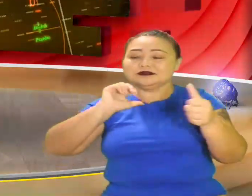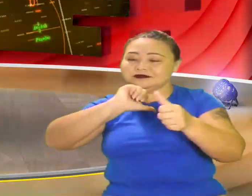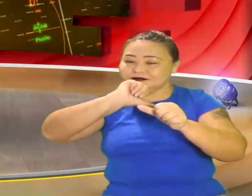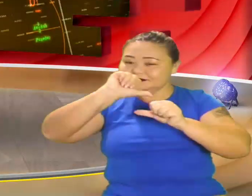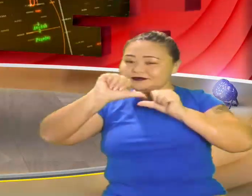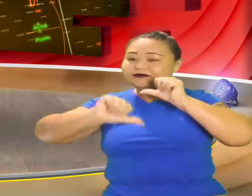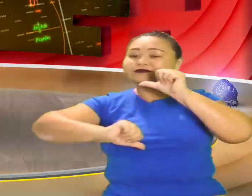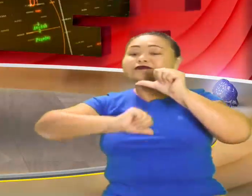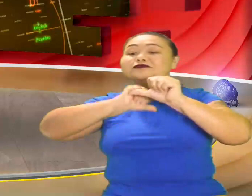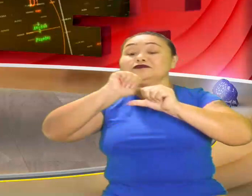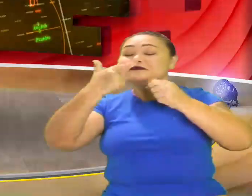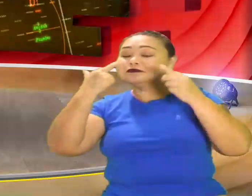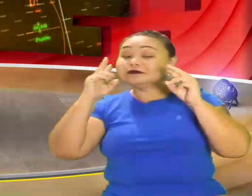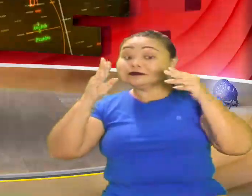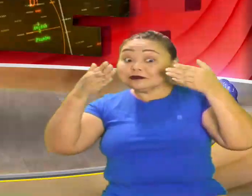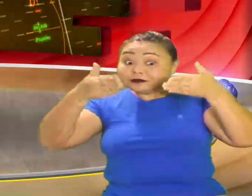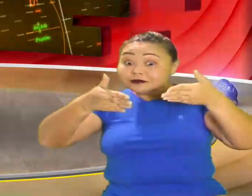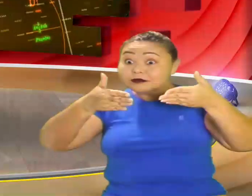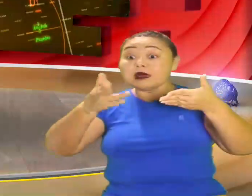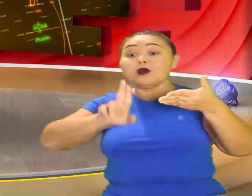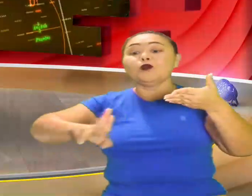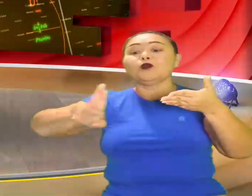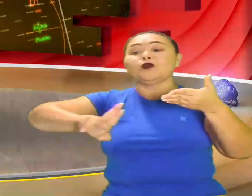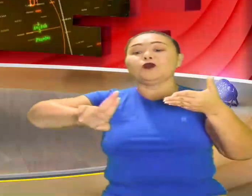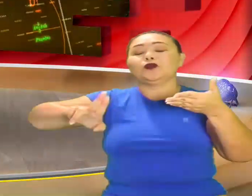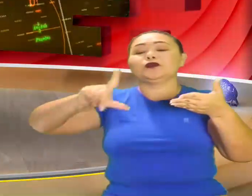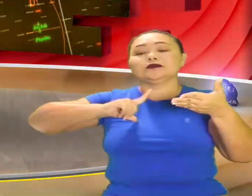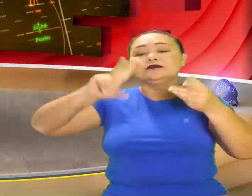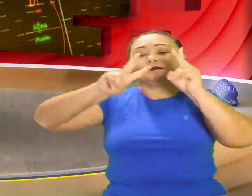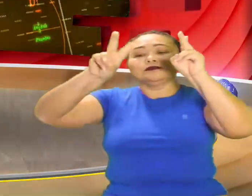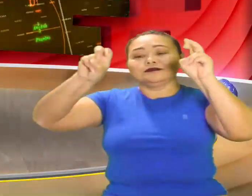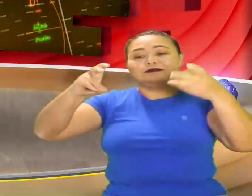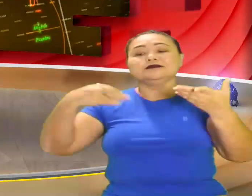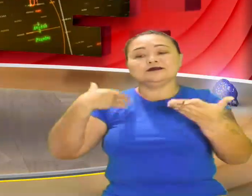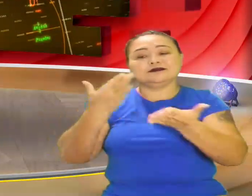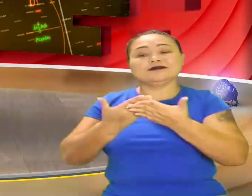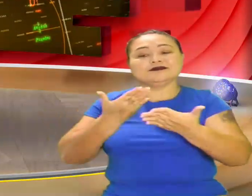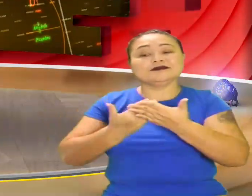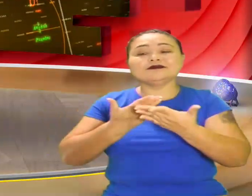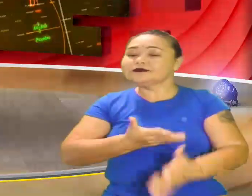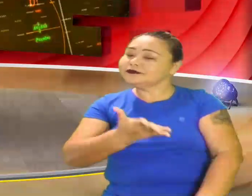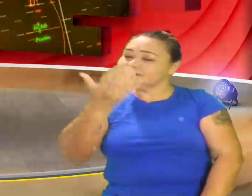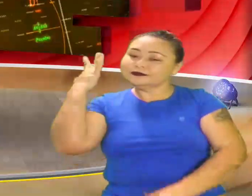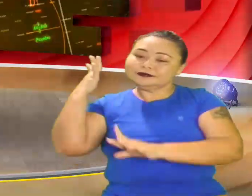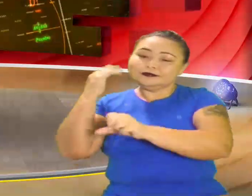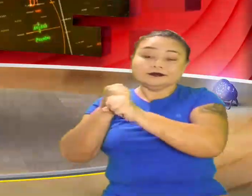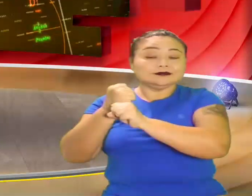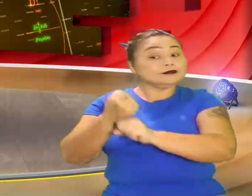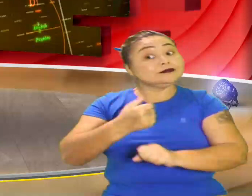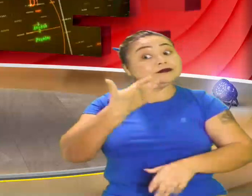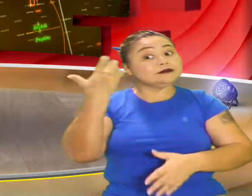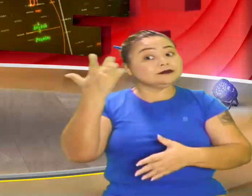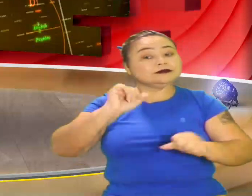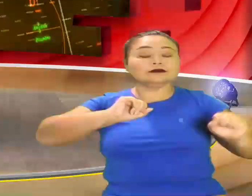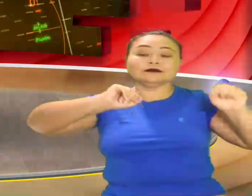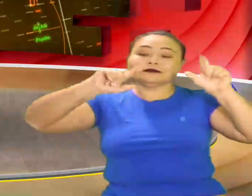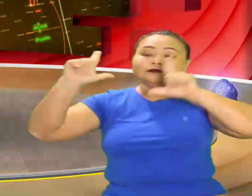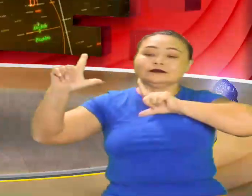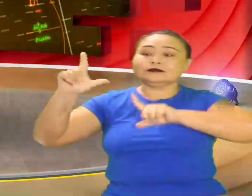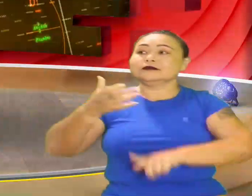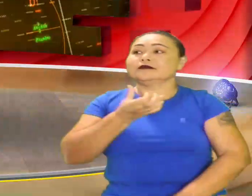com outra visão aí no sentido de aplicar agora o assunto em questão, né? Então vamos à revisão, olha lá. No